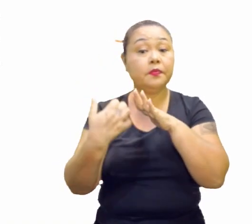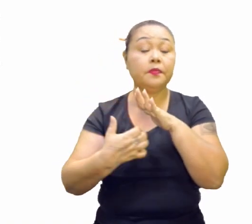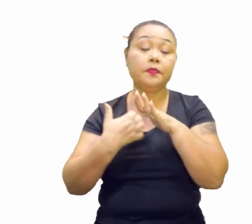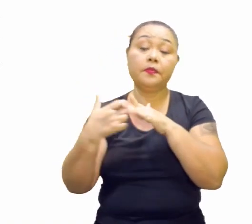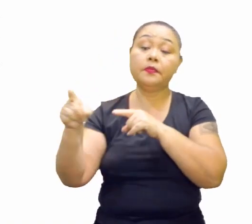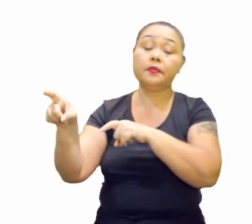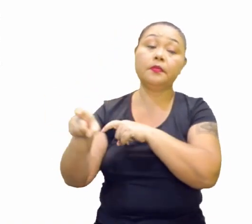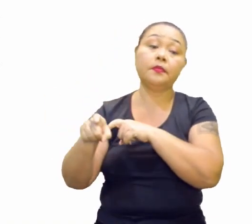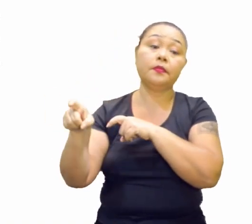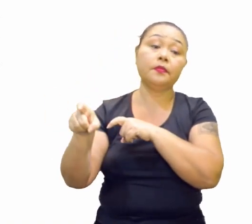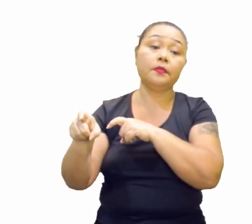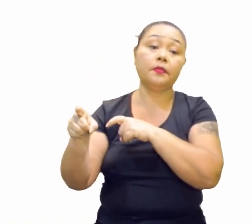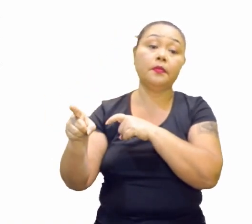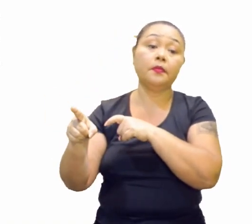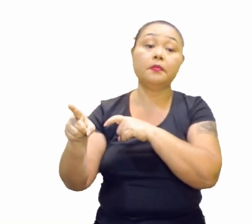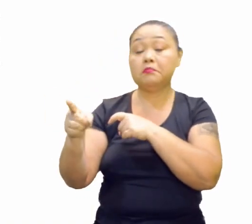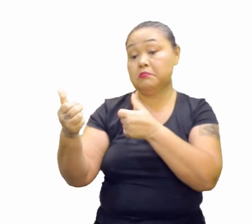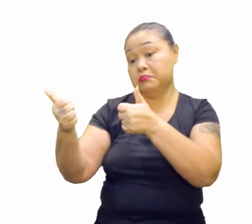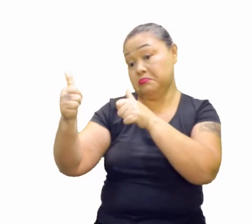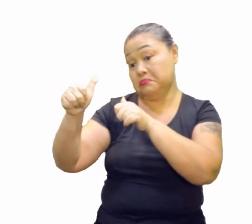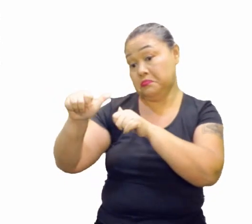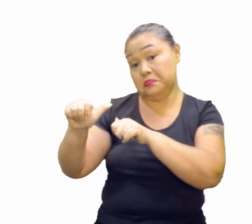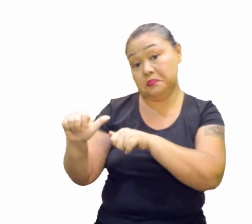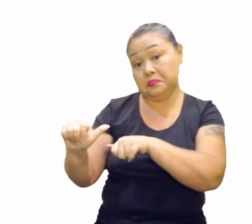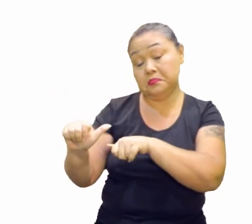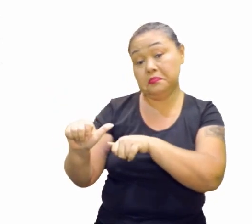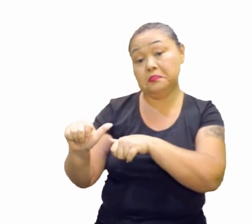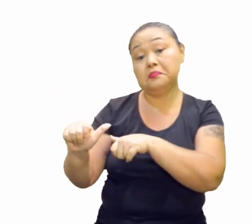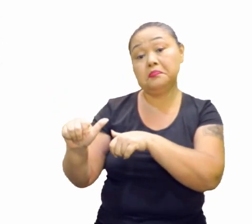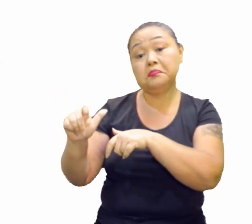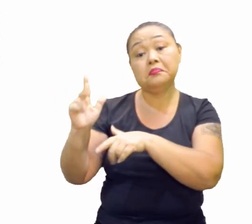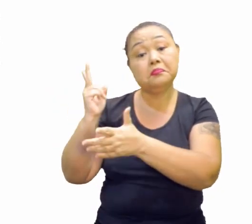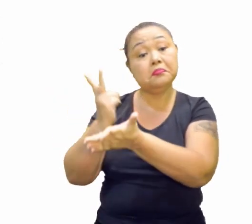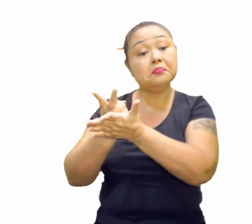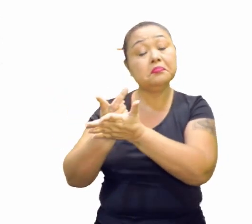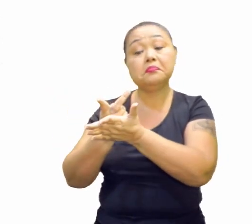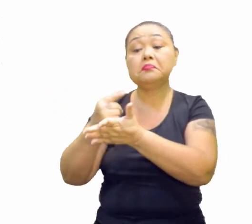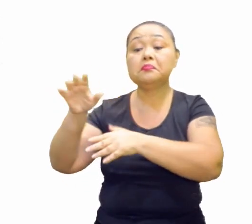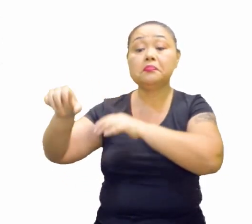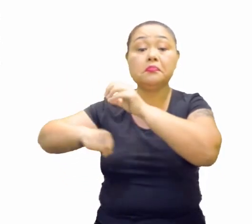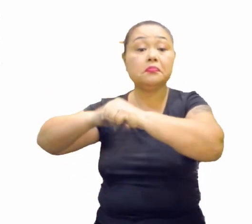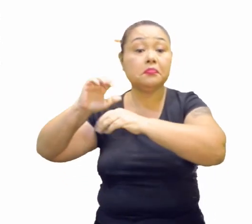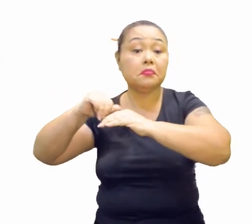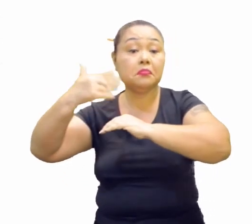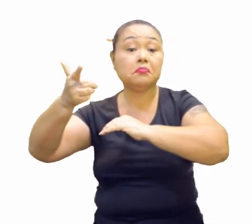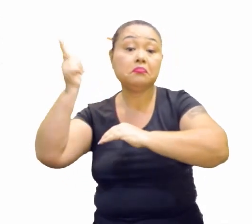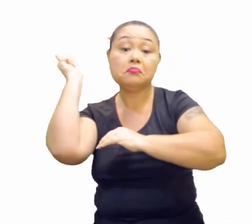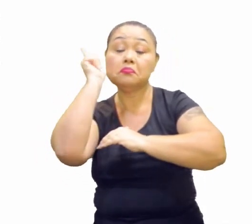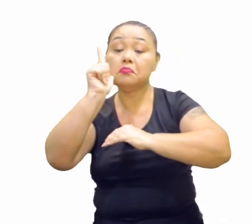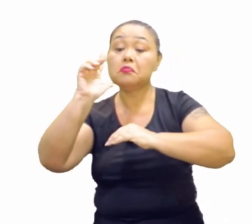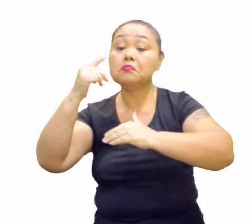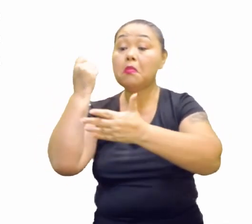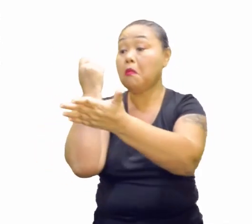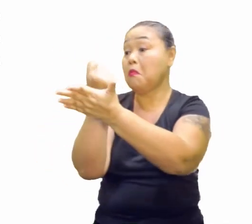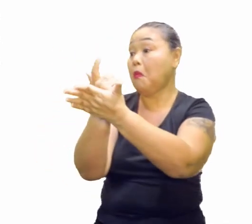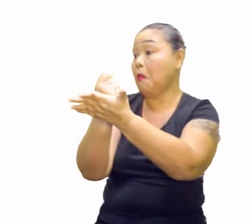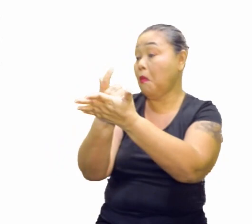agricultura baixaram drasticamente. Mesmo assim, a produção excedente não conquistou os